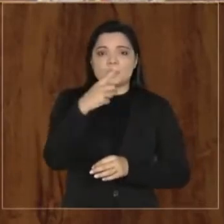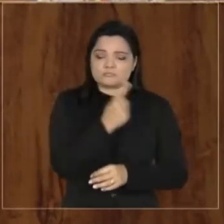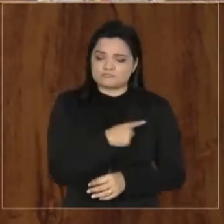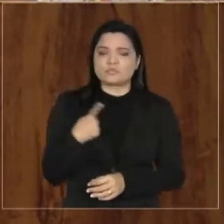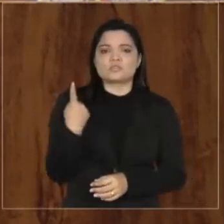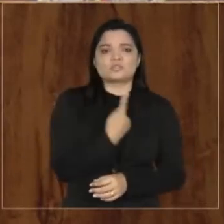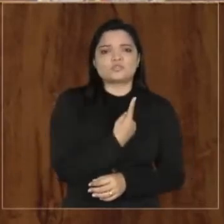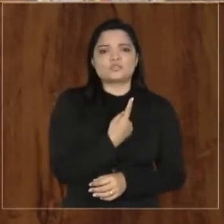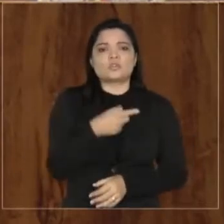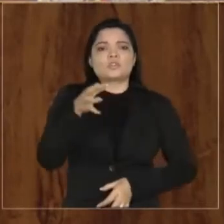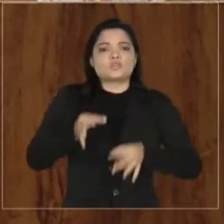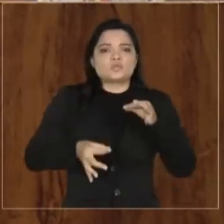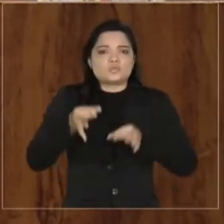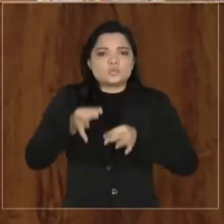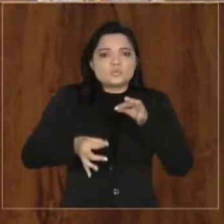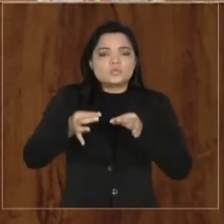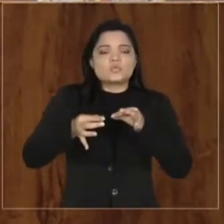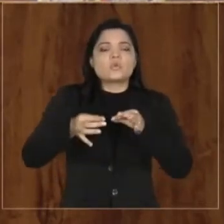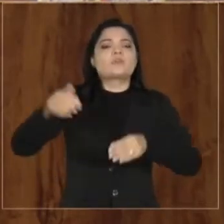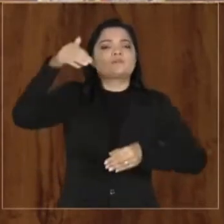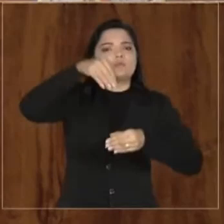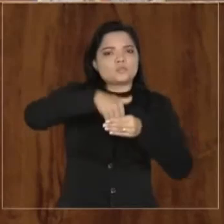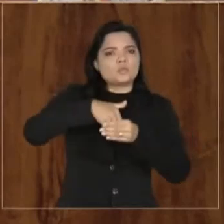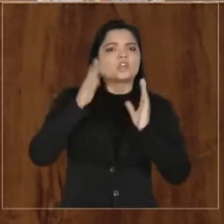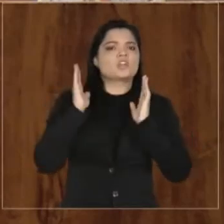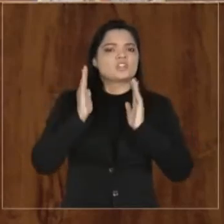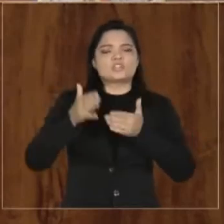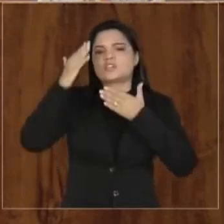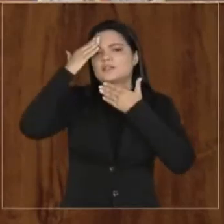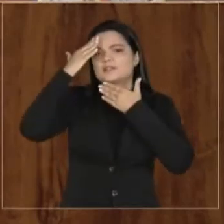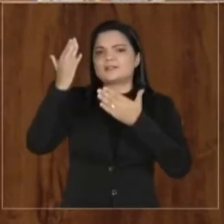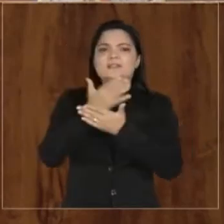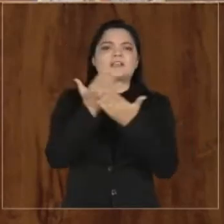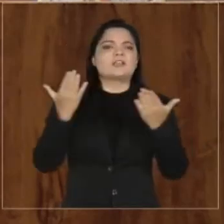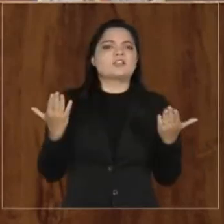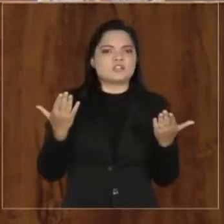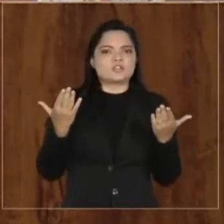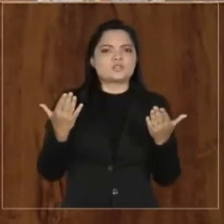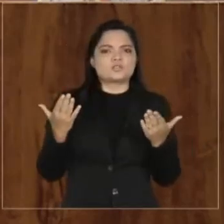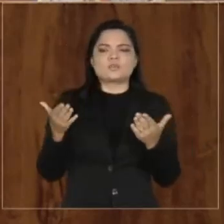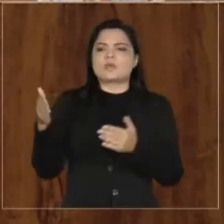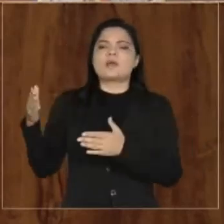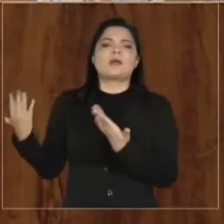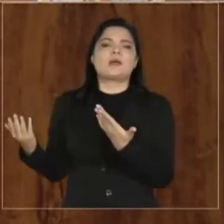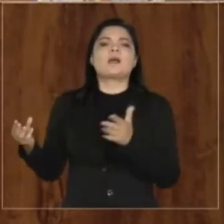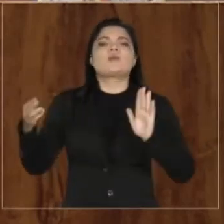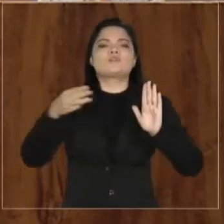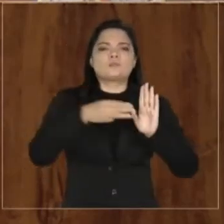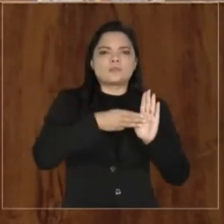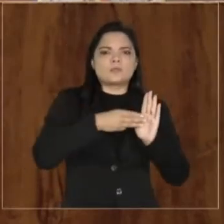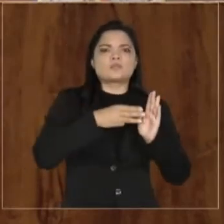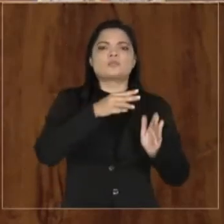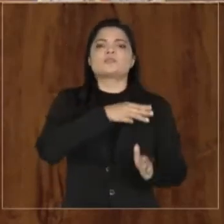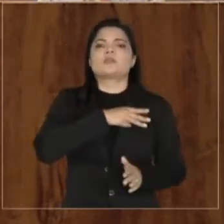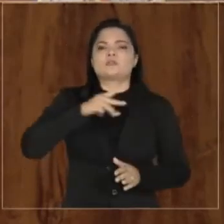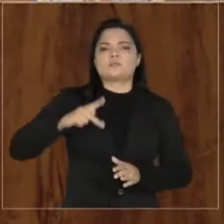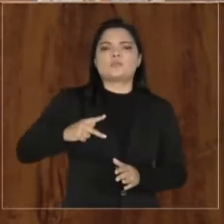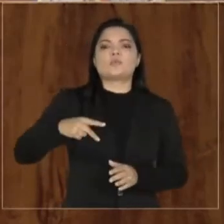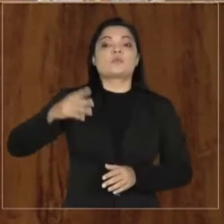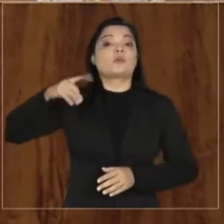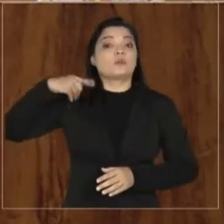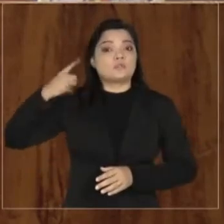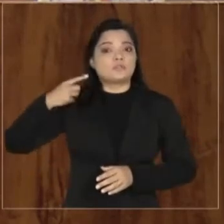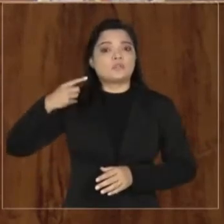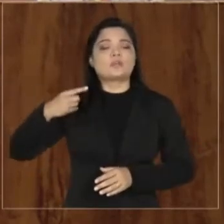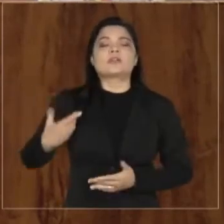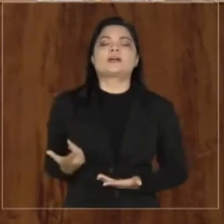nós, juízes eleitorais brasileiros, aos quais eu já agradeço, como agradeço aos membros do Ministério Público Eleitoral e aos advogados que